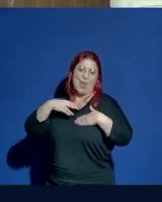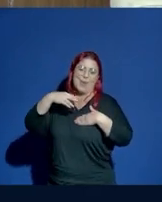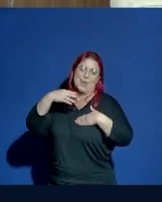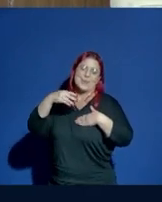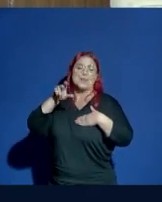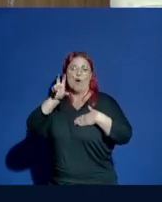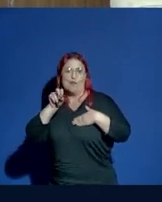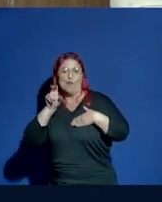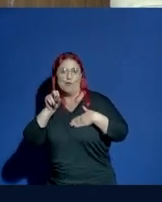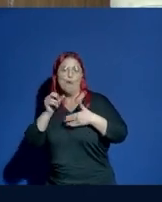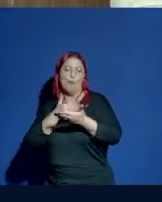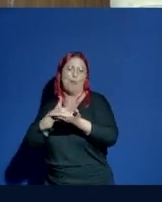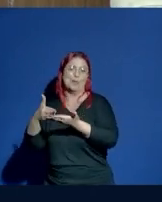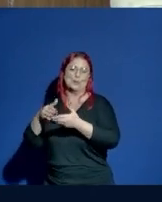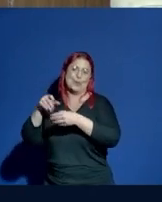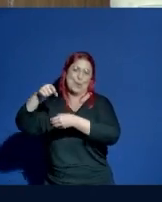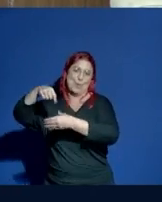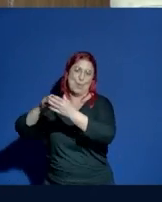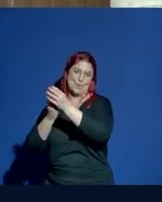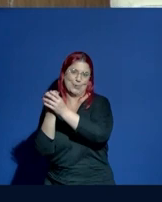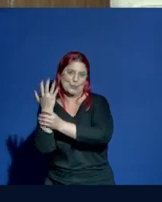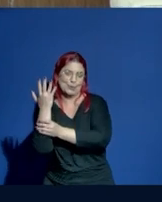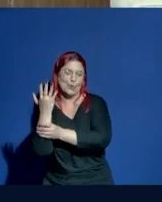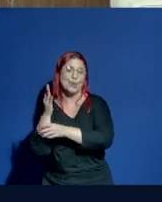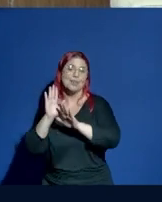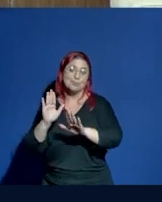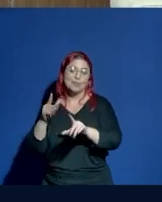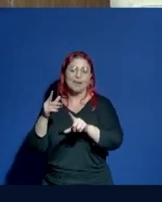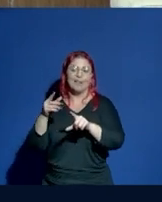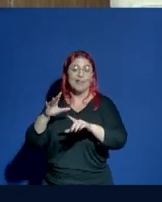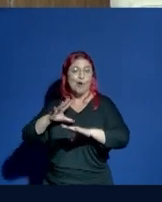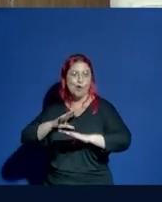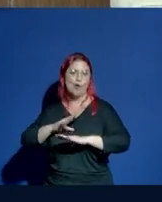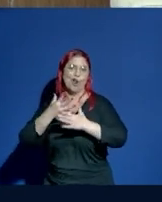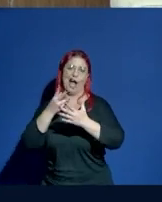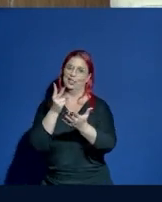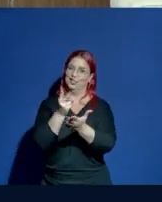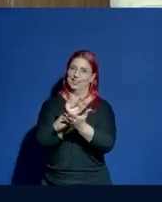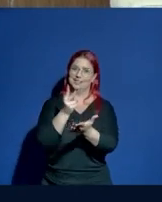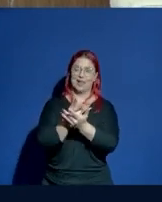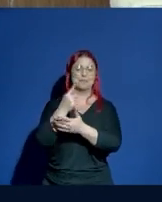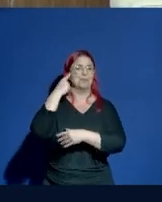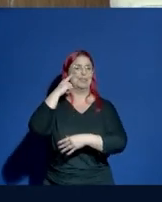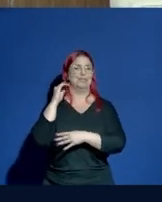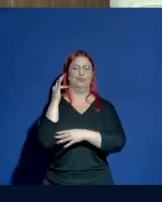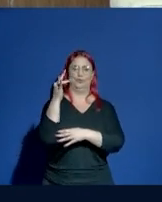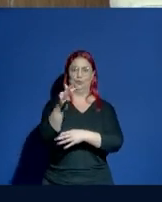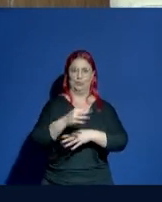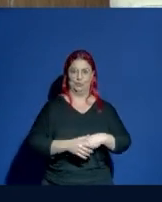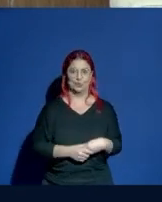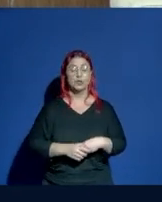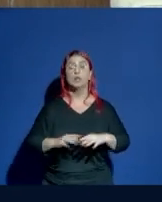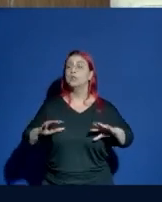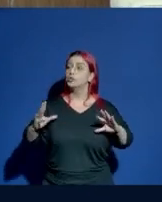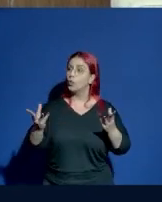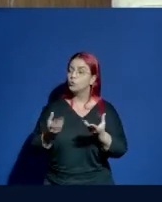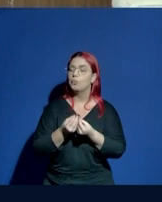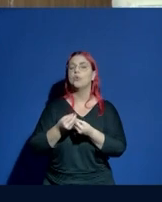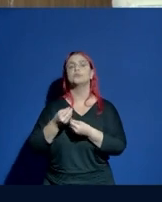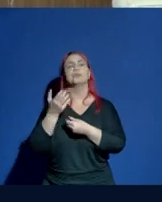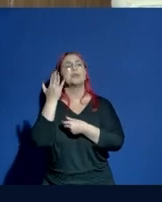que não falta no Agro é coragem né então o Agro tá sempre olhando para o futuro apesar de todos que passaram aqui falar da necessidade de